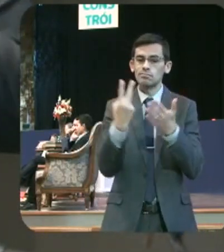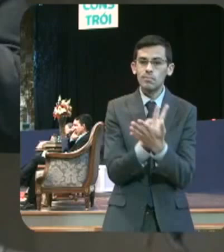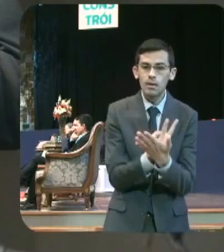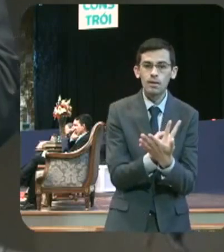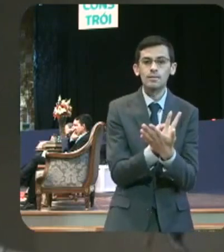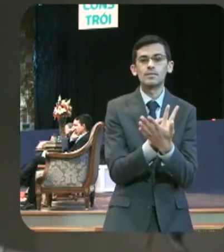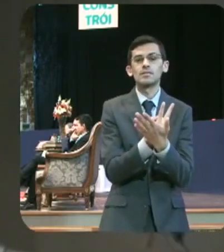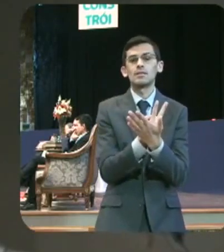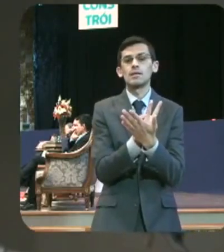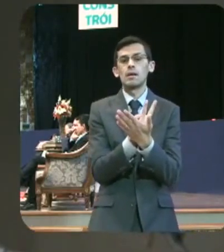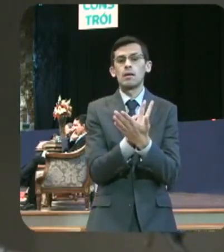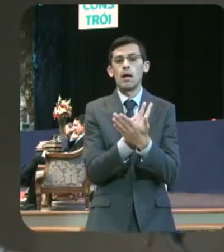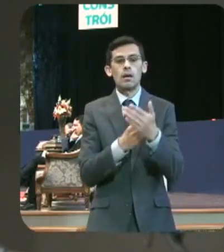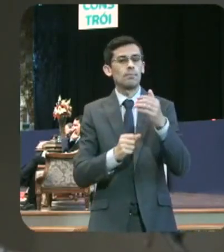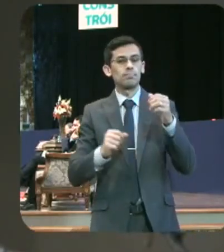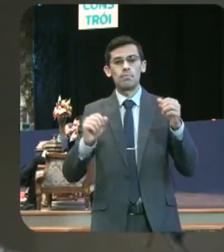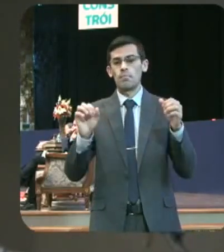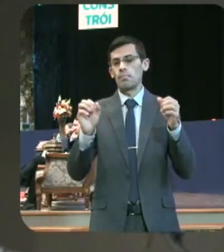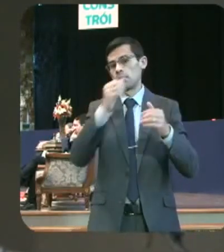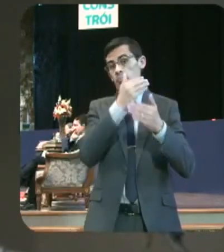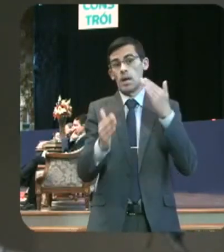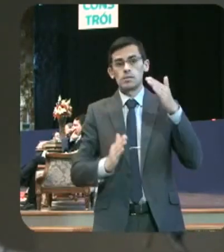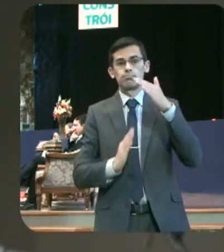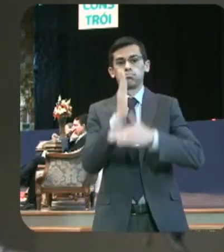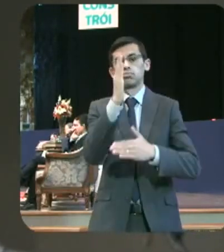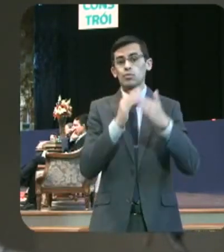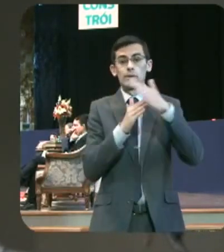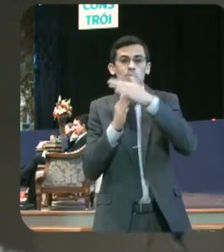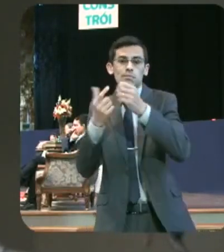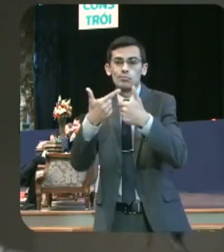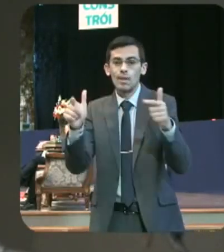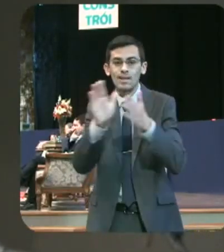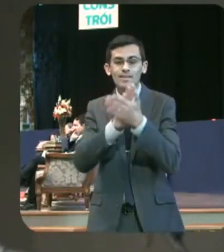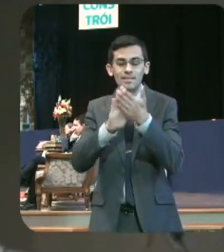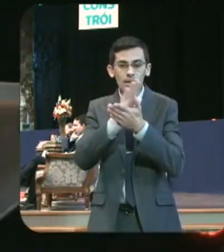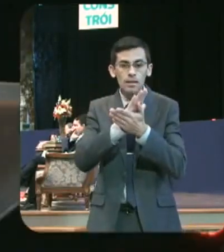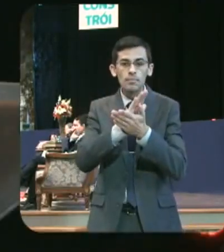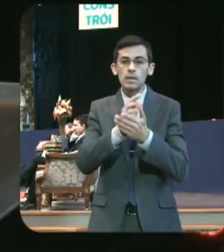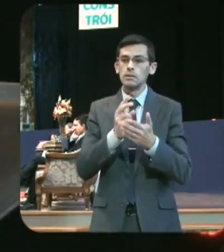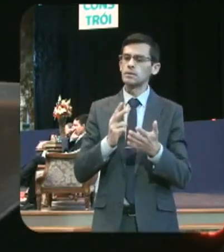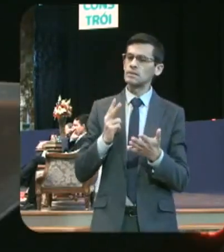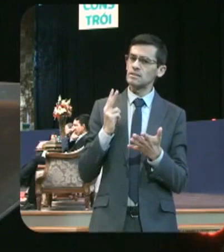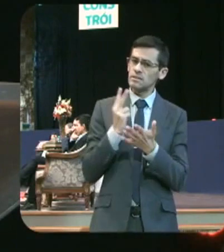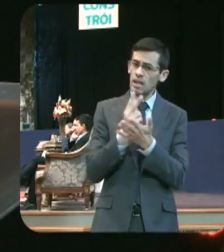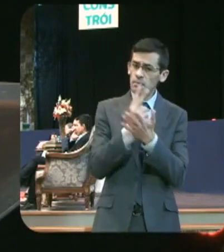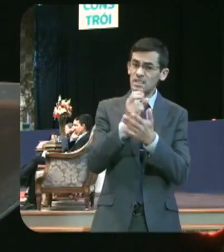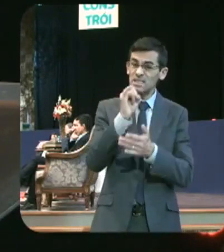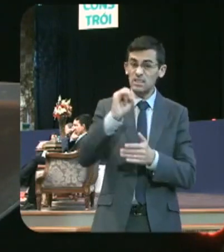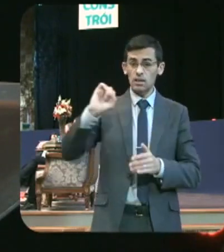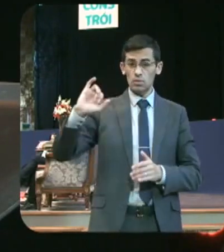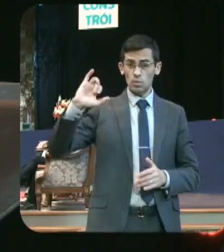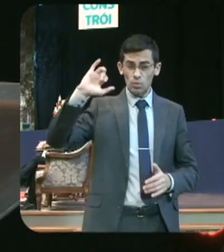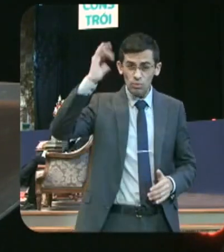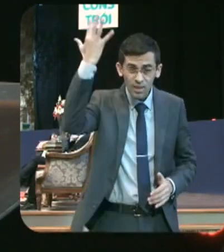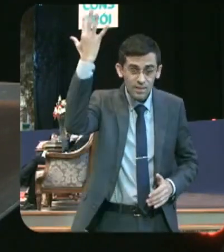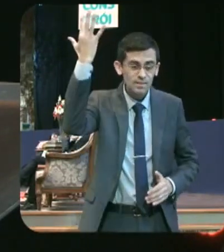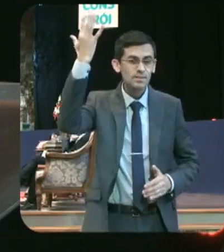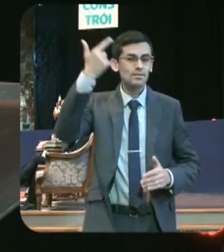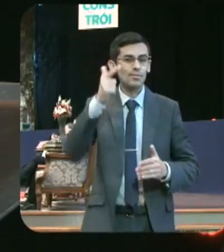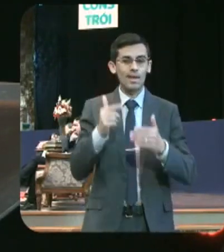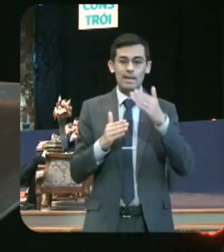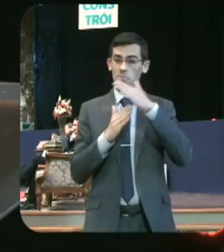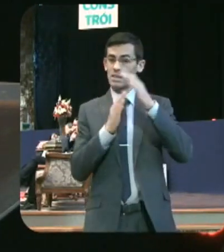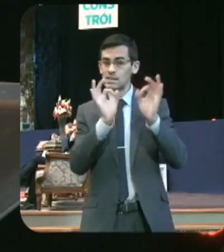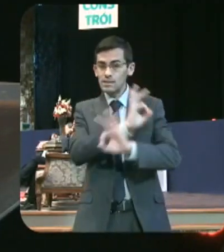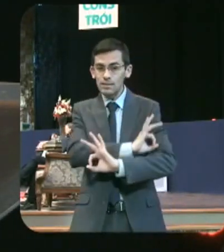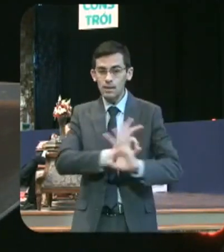transgride esses limites que Deus colocou. E sempre que a gente transgride os